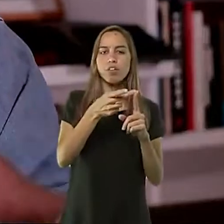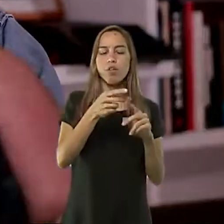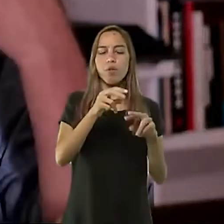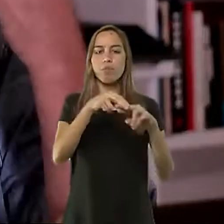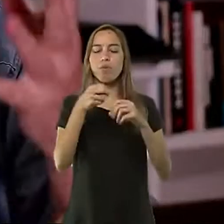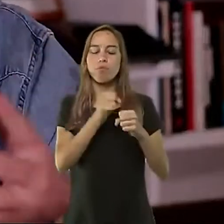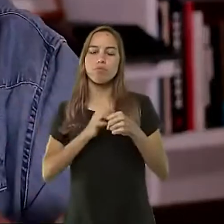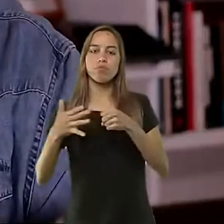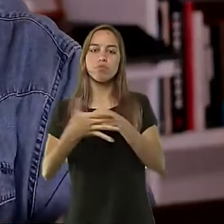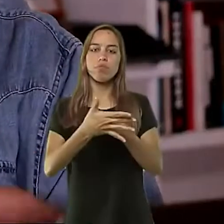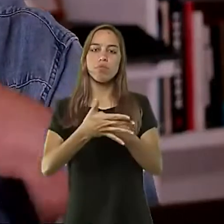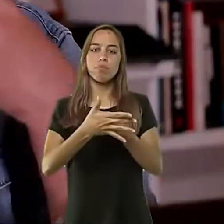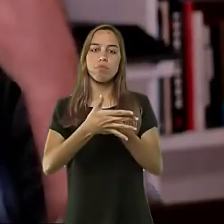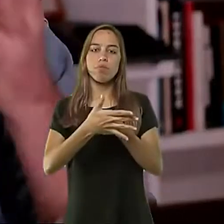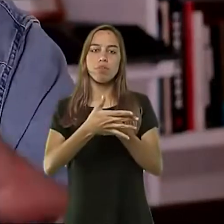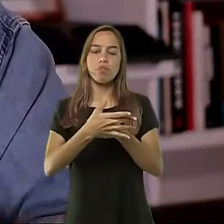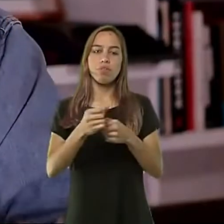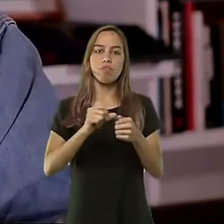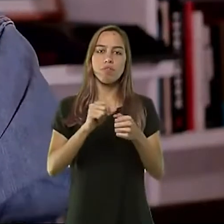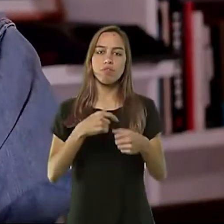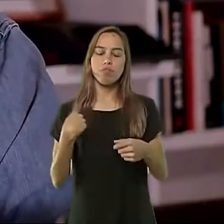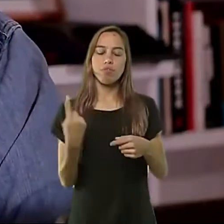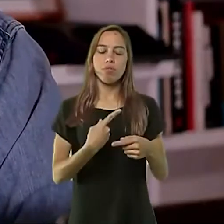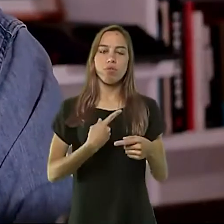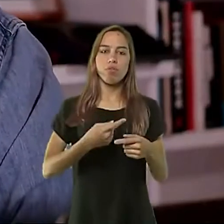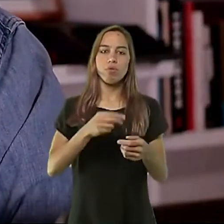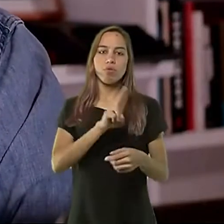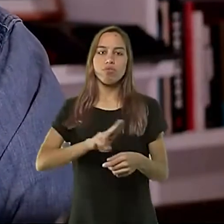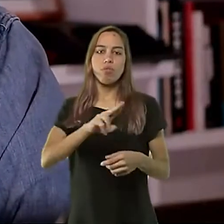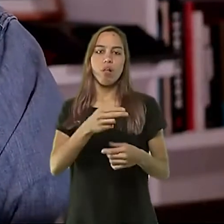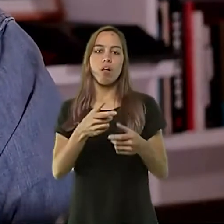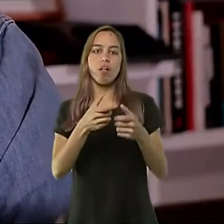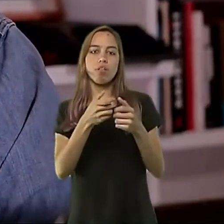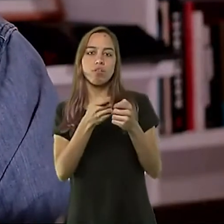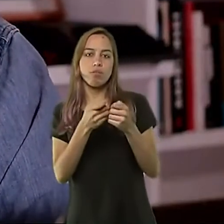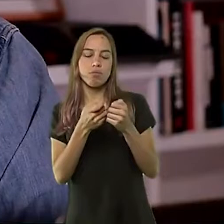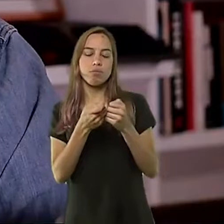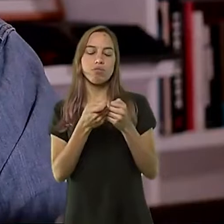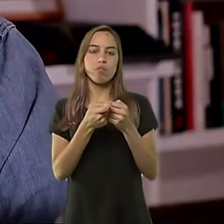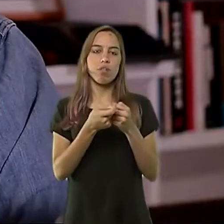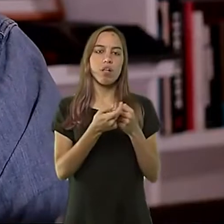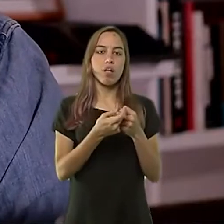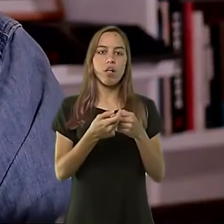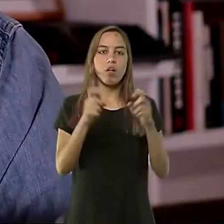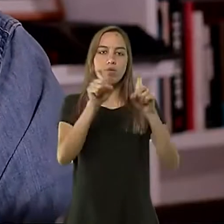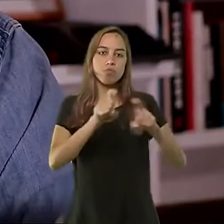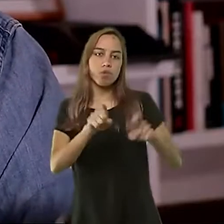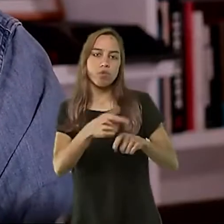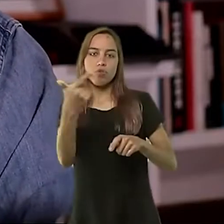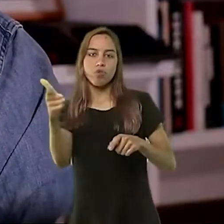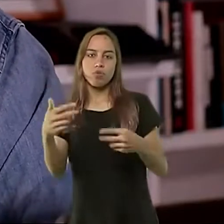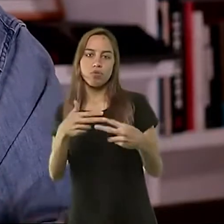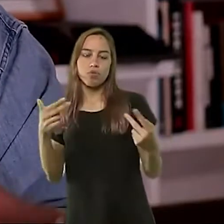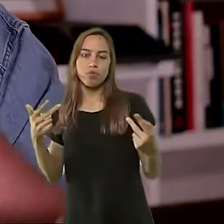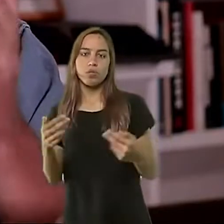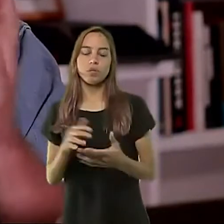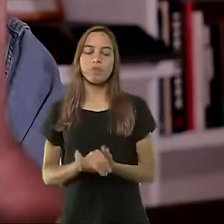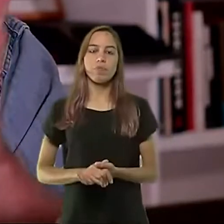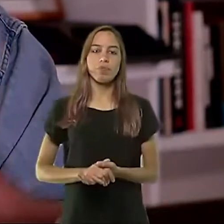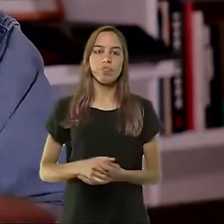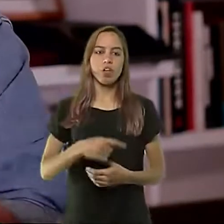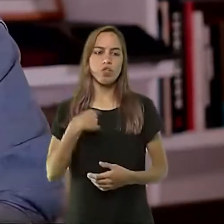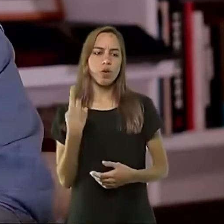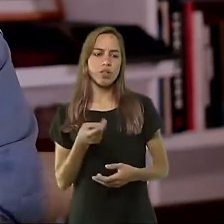telefones celulares, dos computadores e tanta coisa por esse mundo digital. Para nós do Sempre um Papo nem